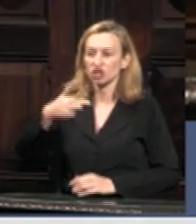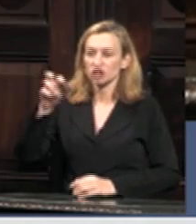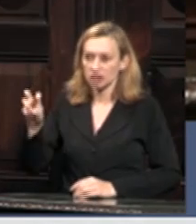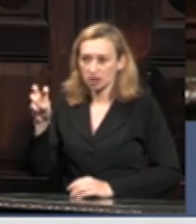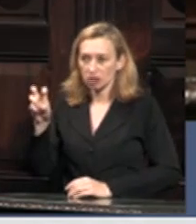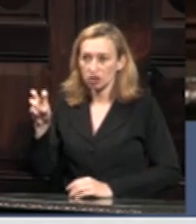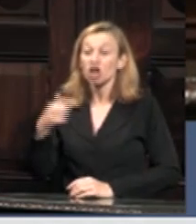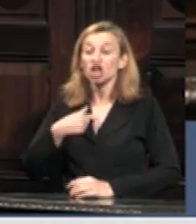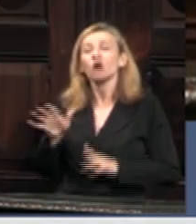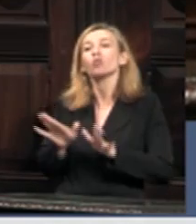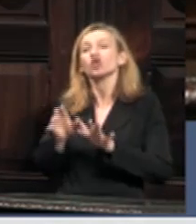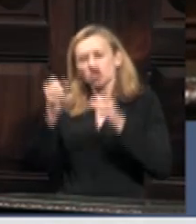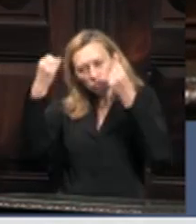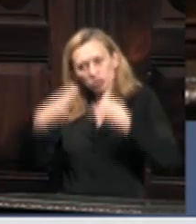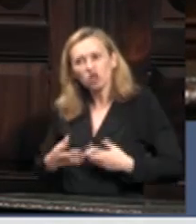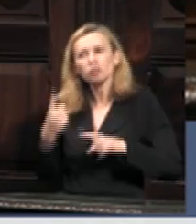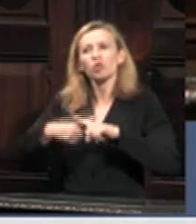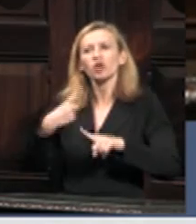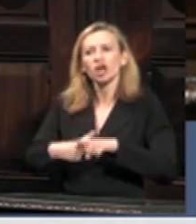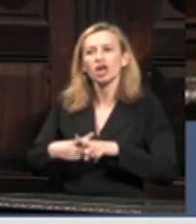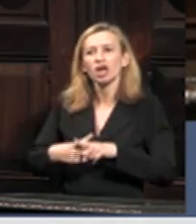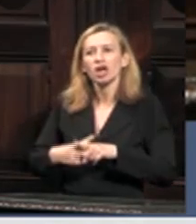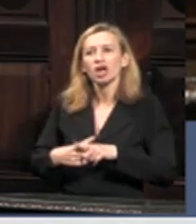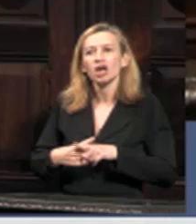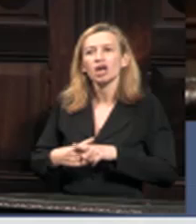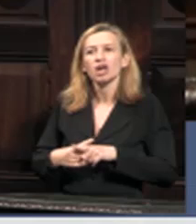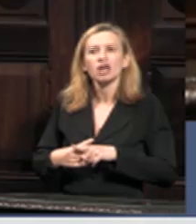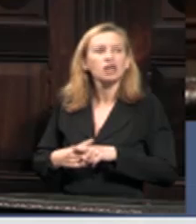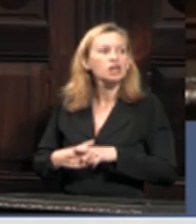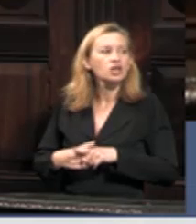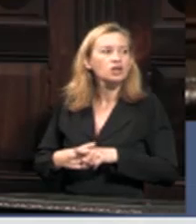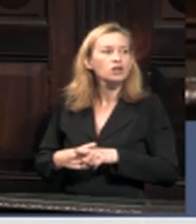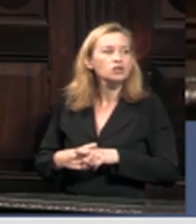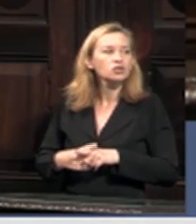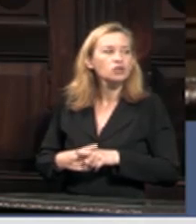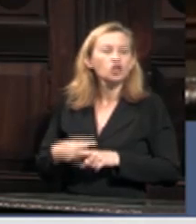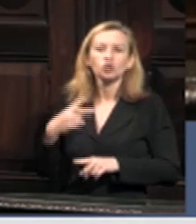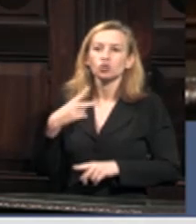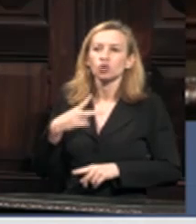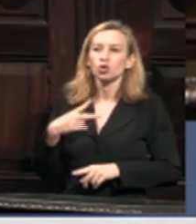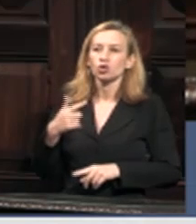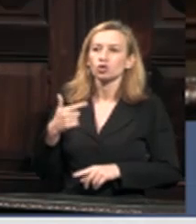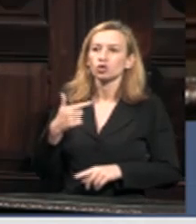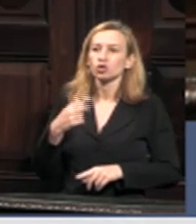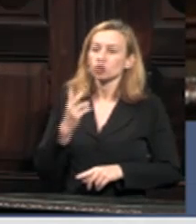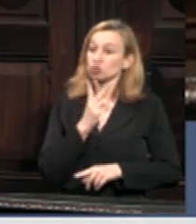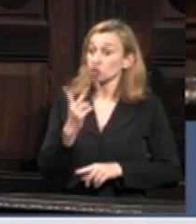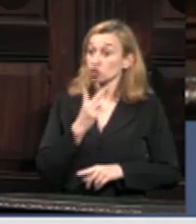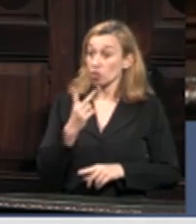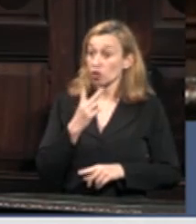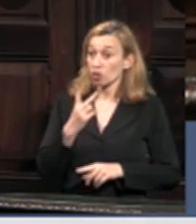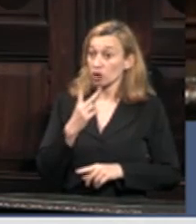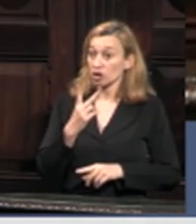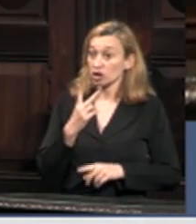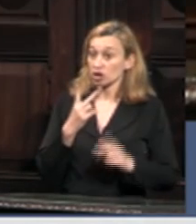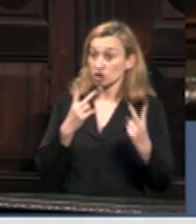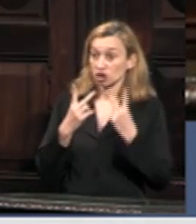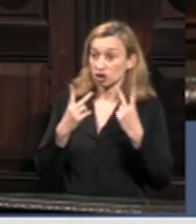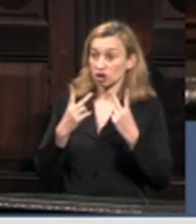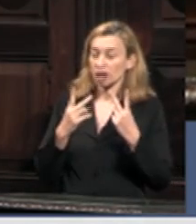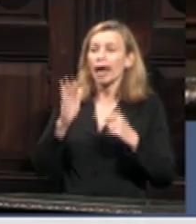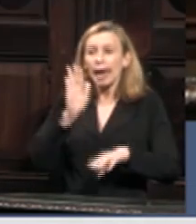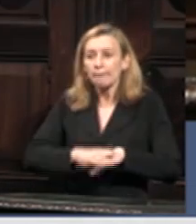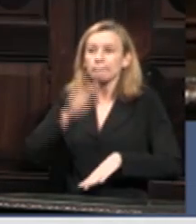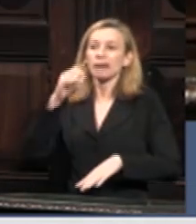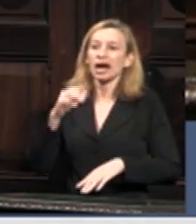E eu explico por quê. Eduardo Paes, sem dúvida nenhuma, dos 2 candidatos que se apresentam, é o mais